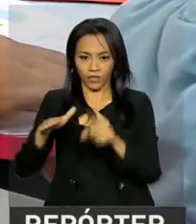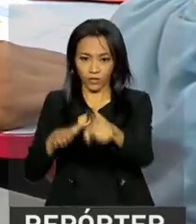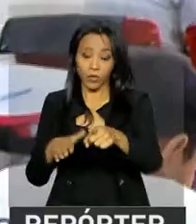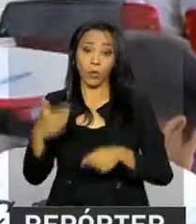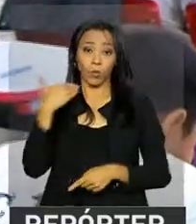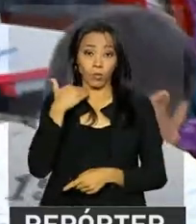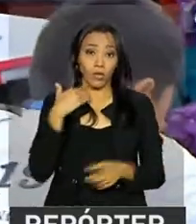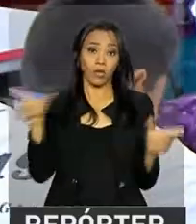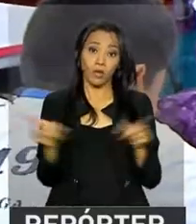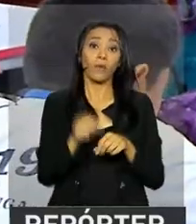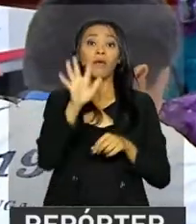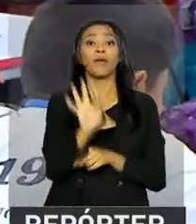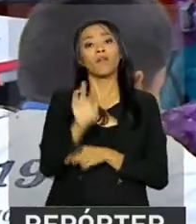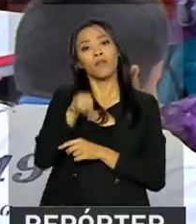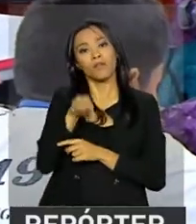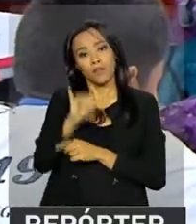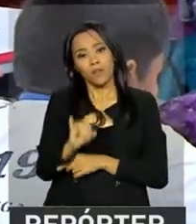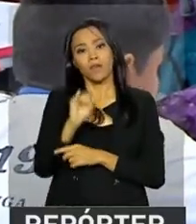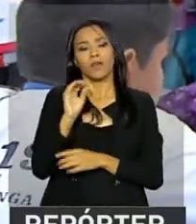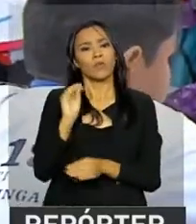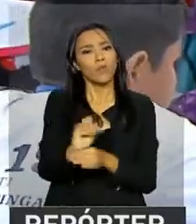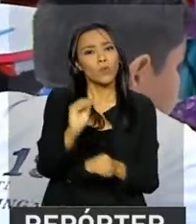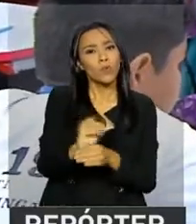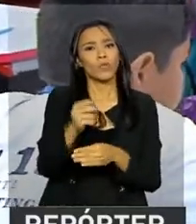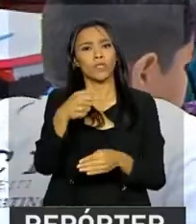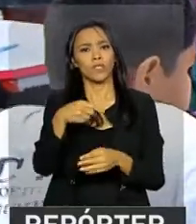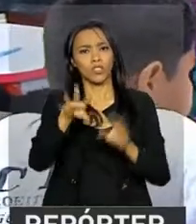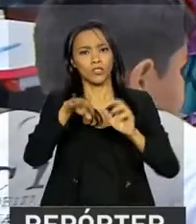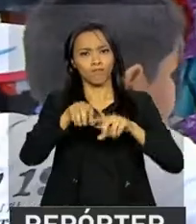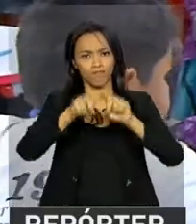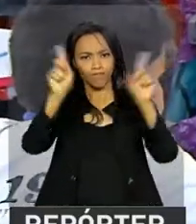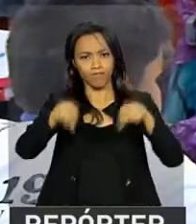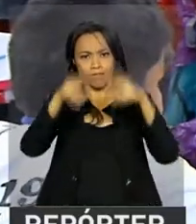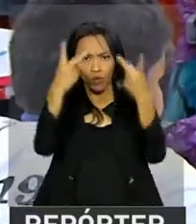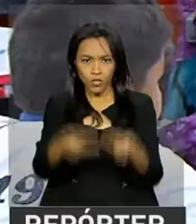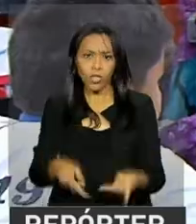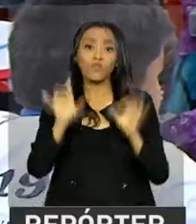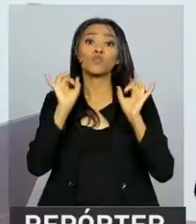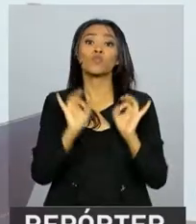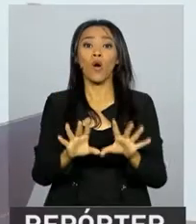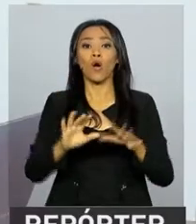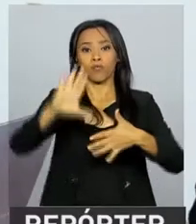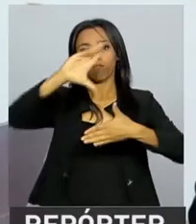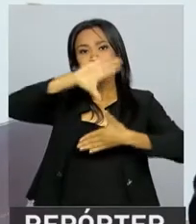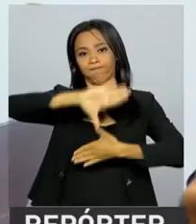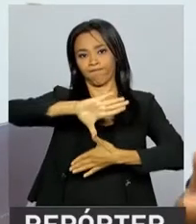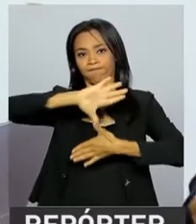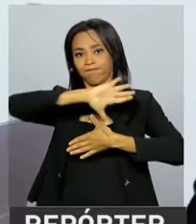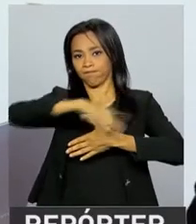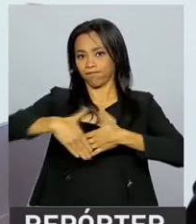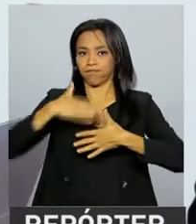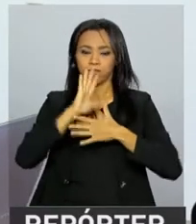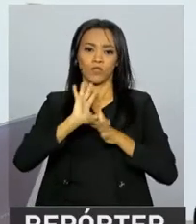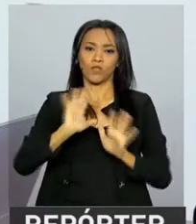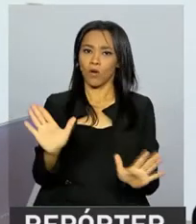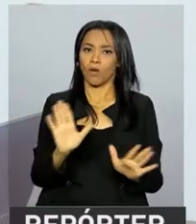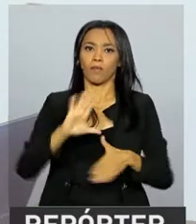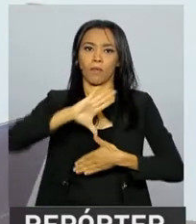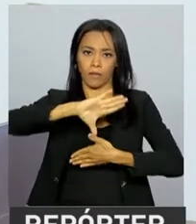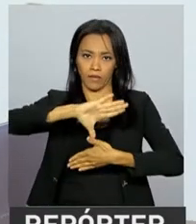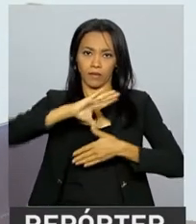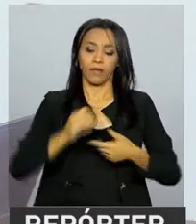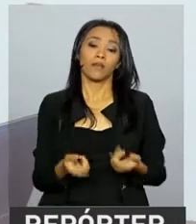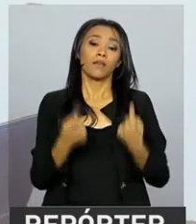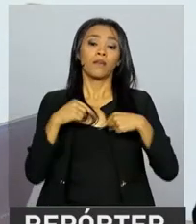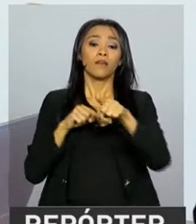cuida de projetos de desenvolvimento apenas em países do continente americano além da política de educação infantil